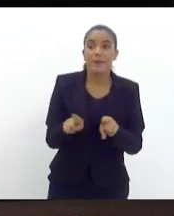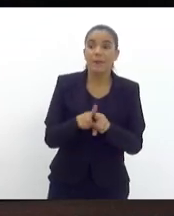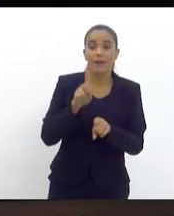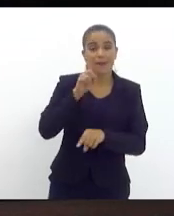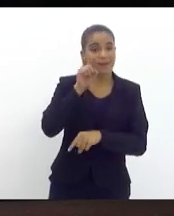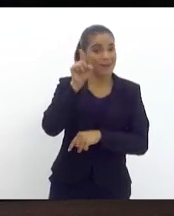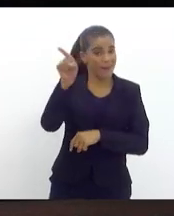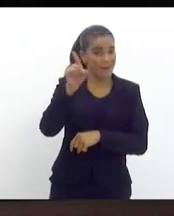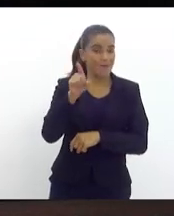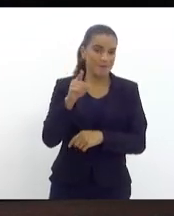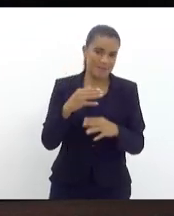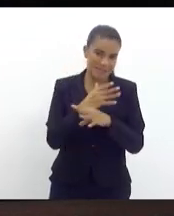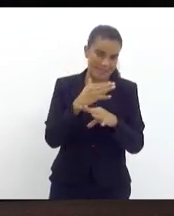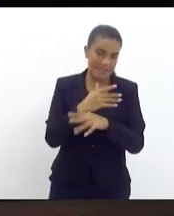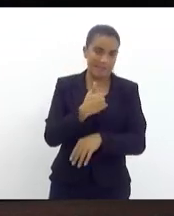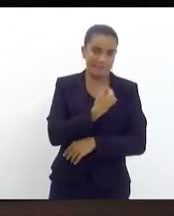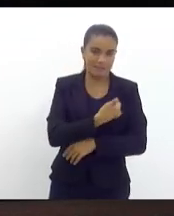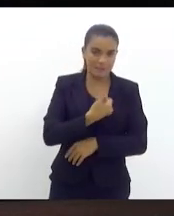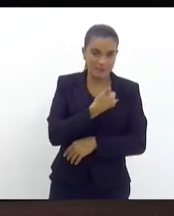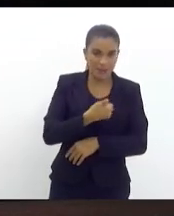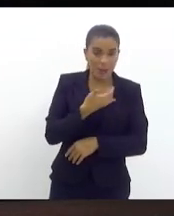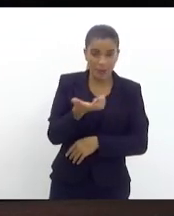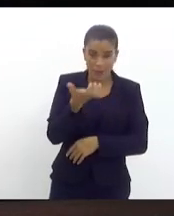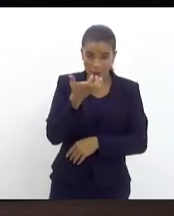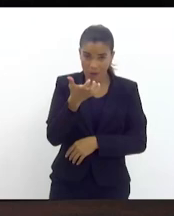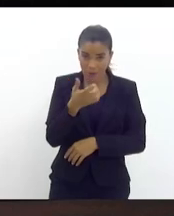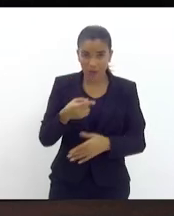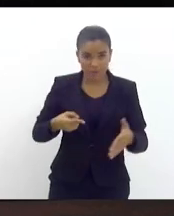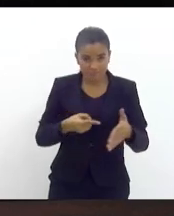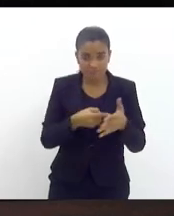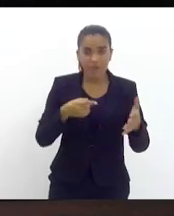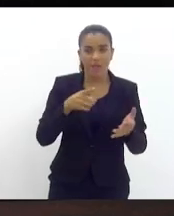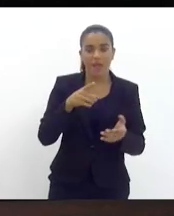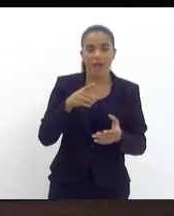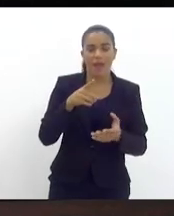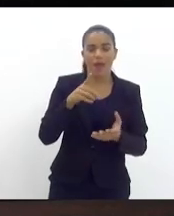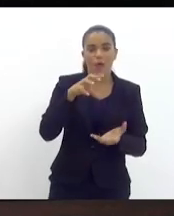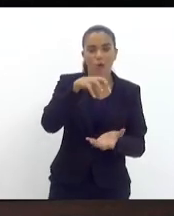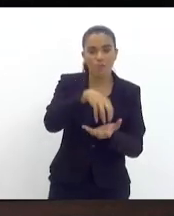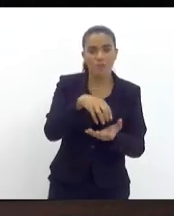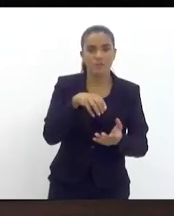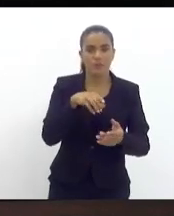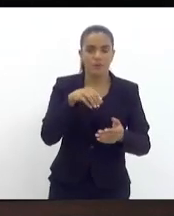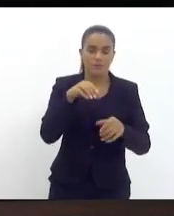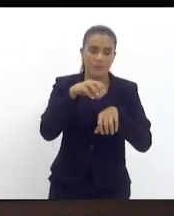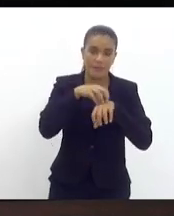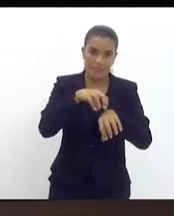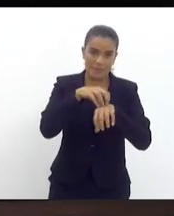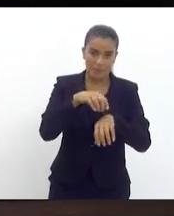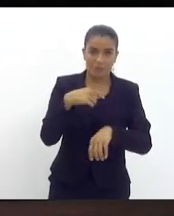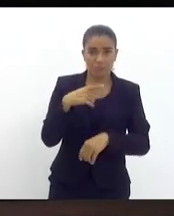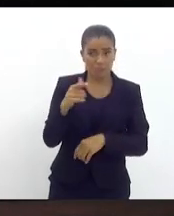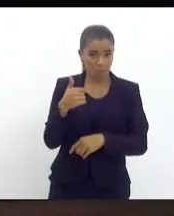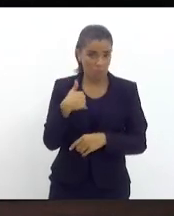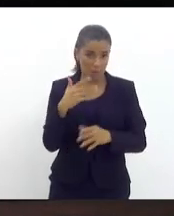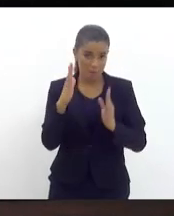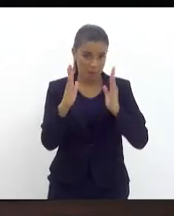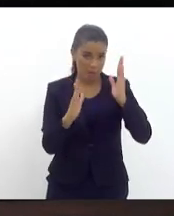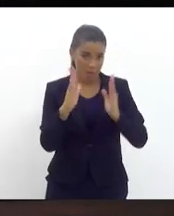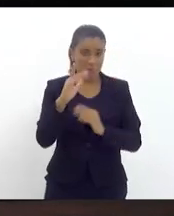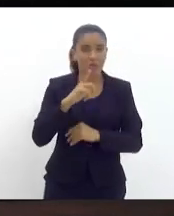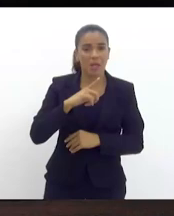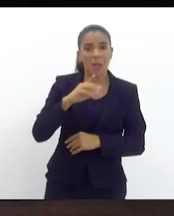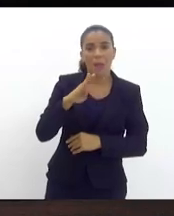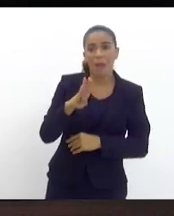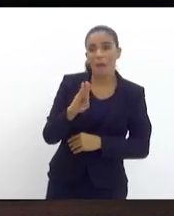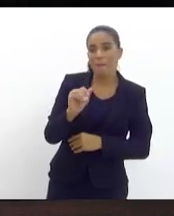São João de Meriti eu quero acionar a comissão de transporte porque no meu tempo tinha uma curau